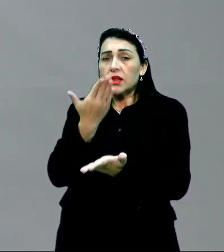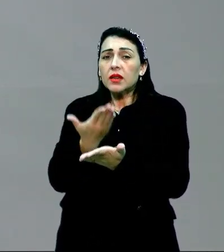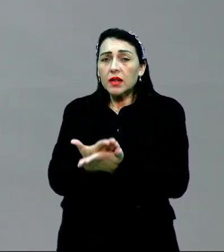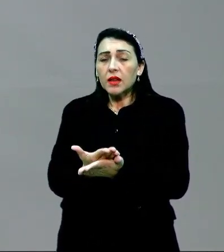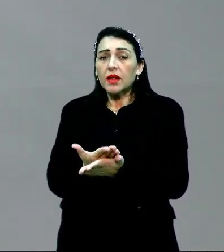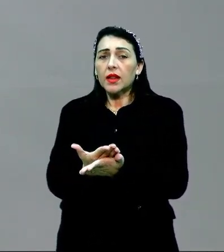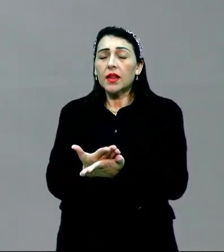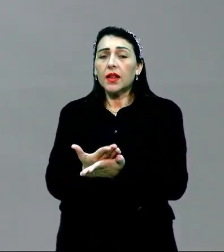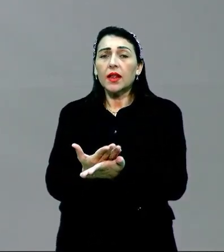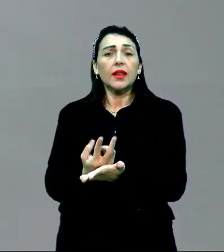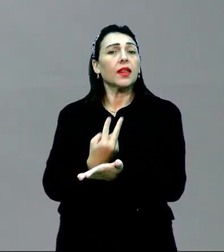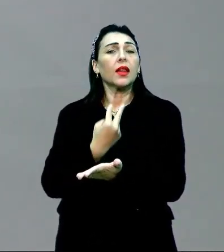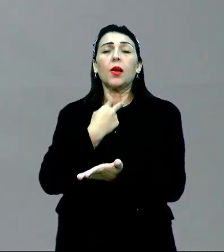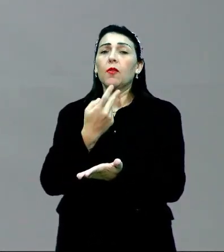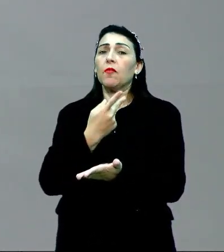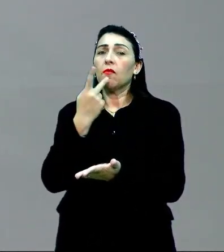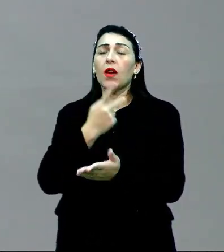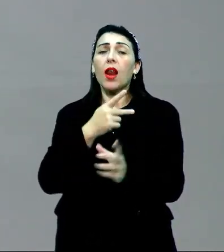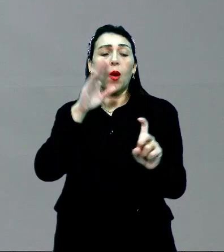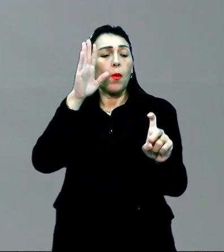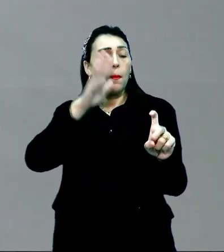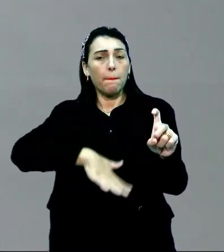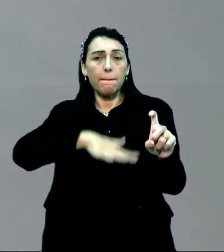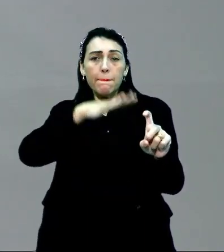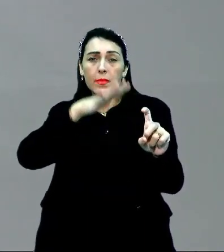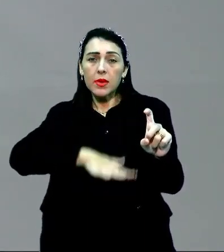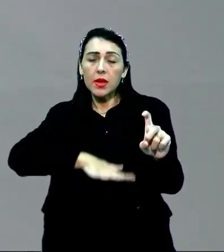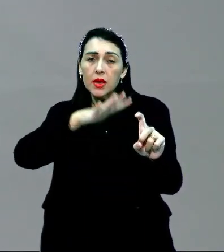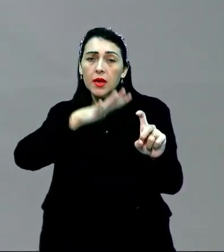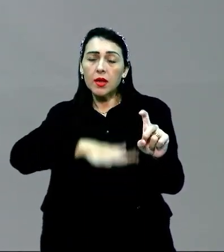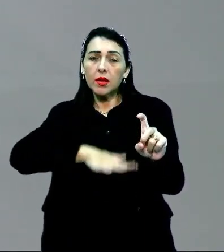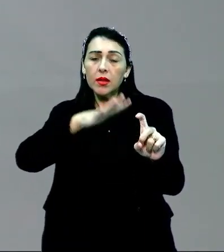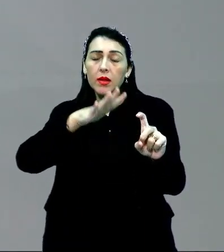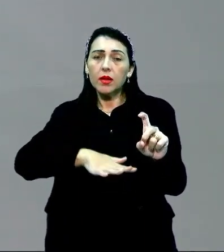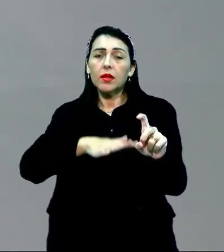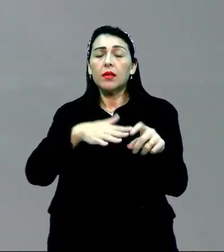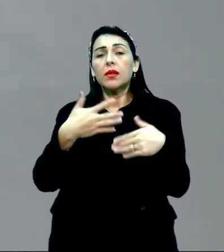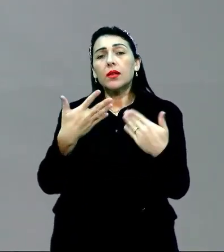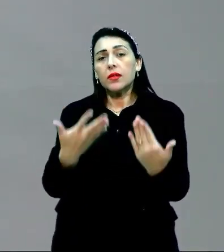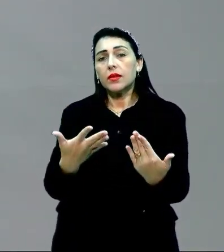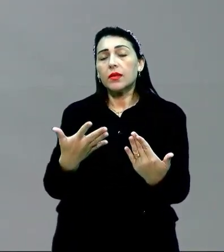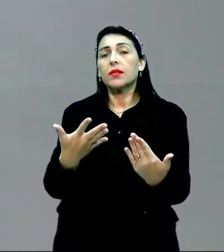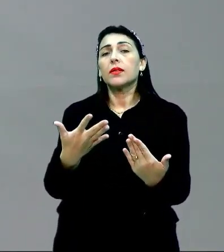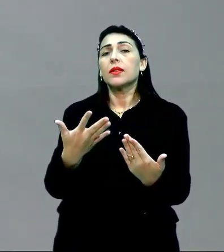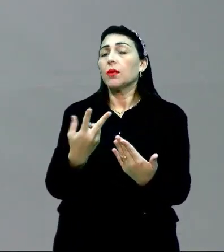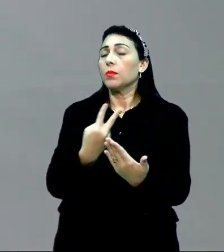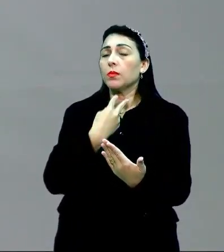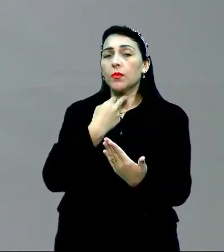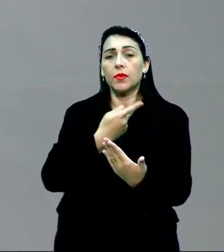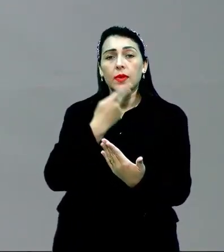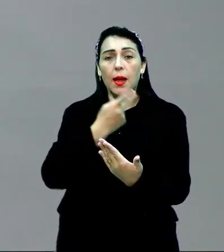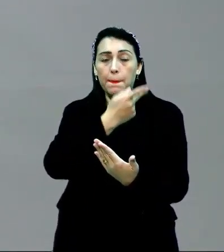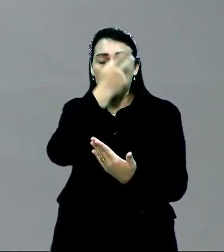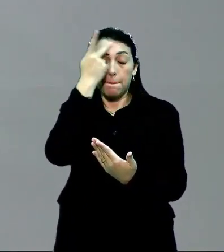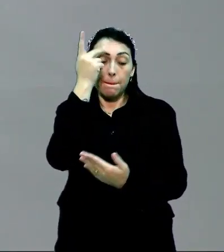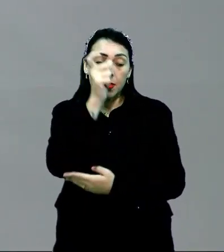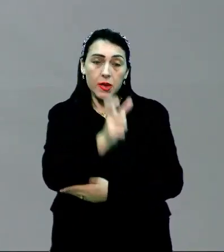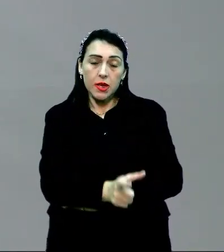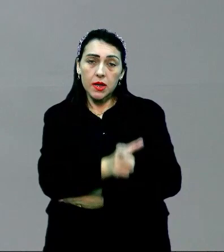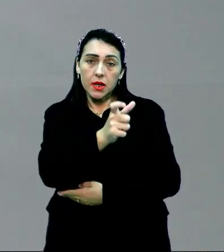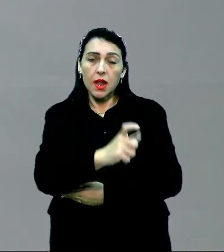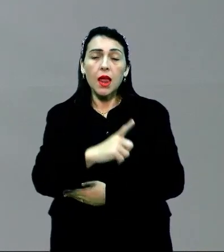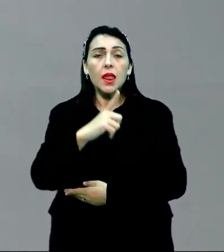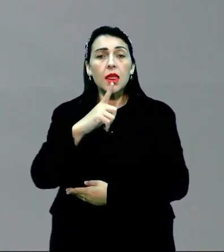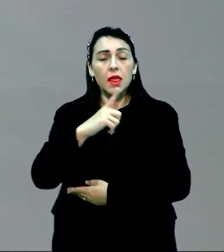não podemos dizer um mito assim digamos né que é a pessoa ela tem